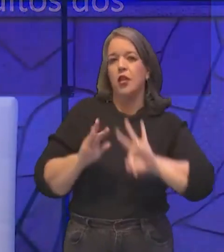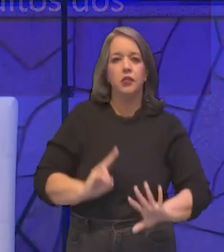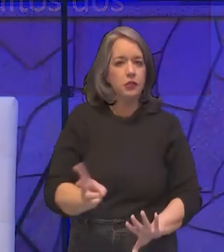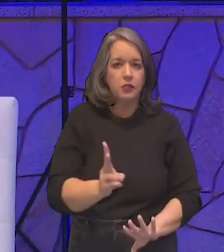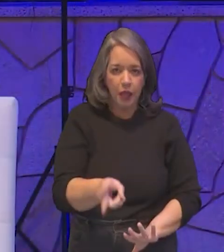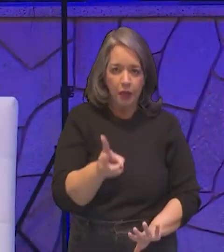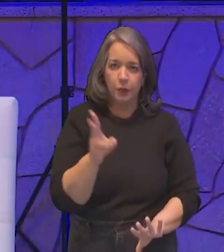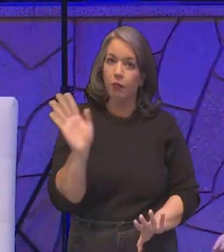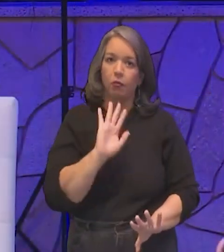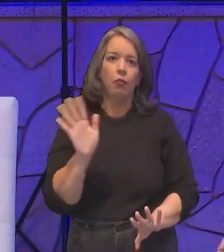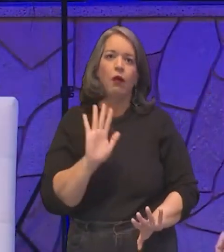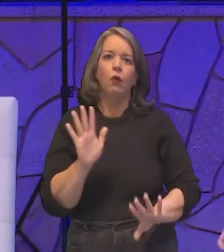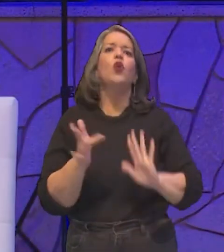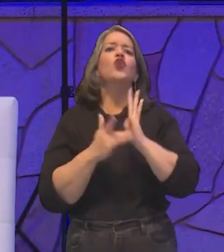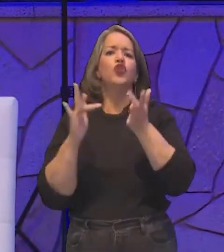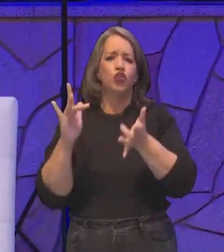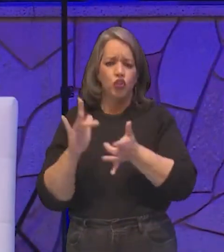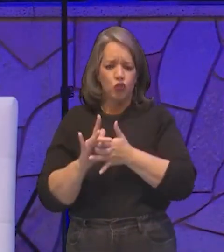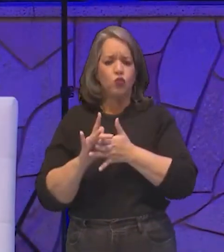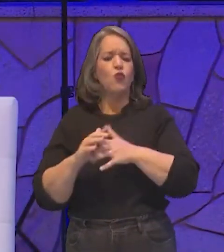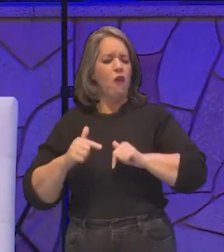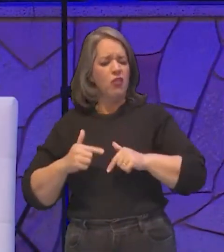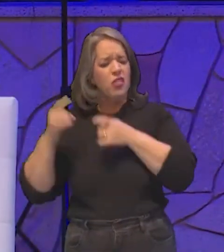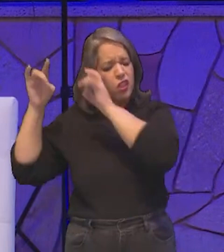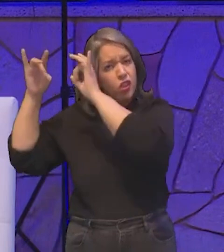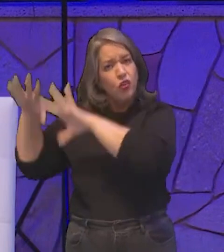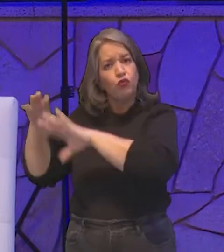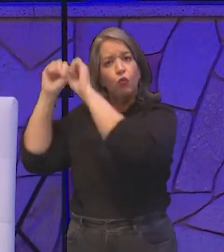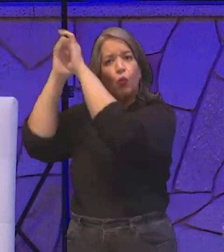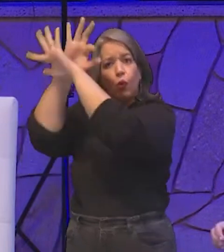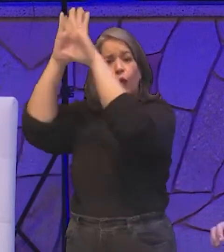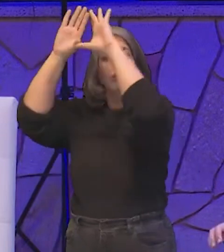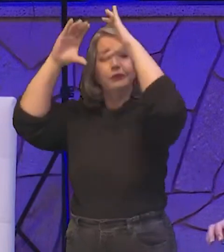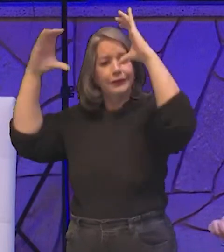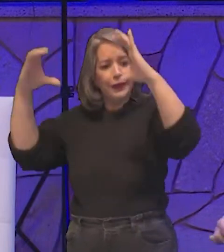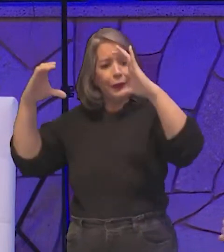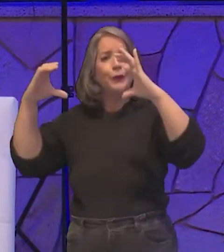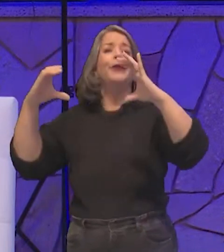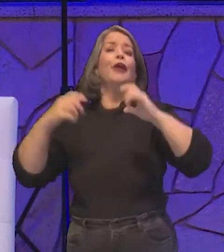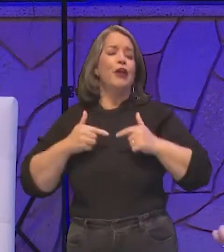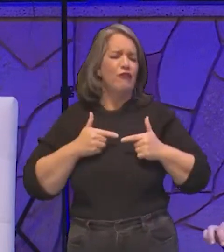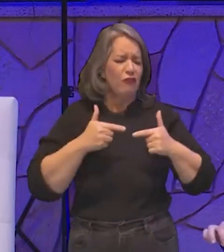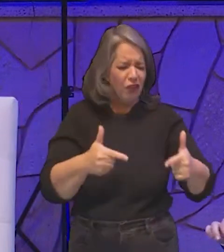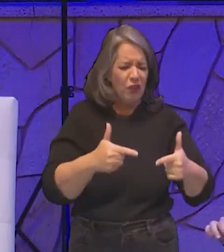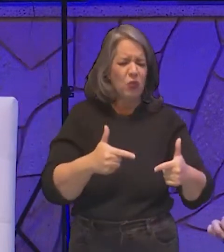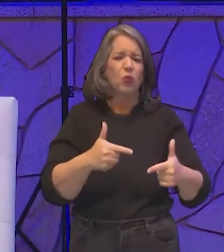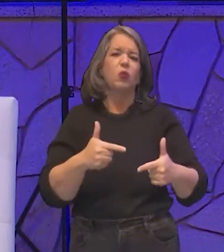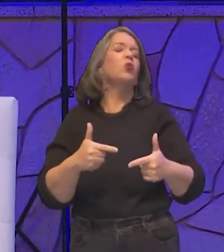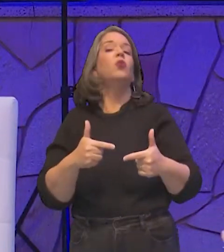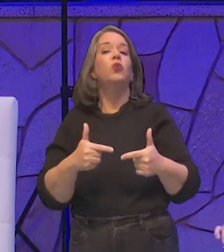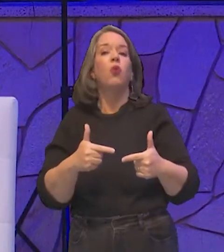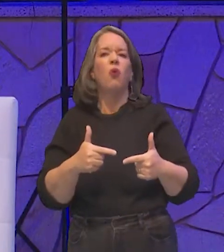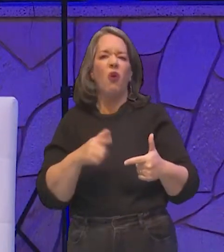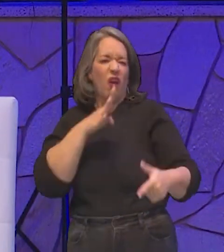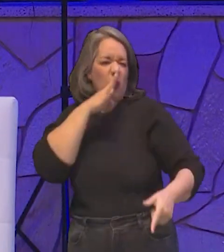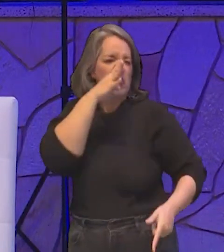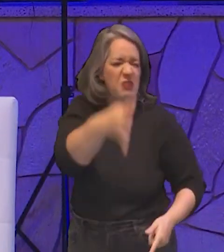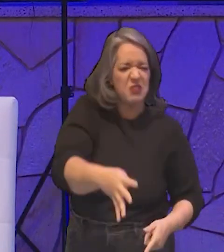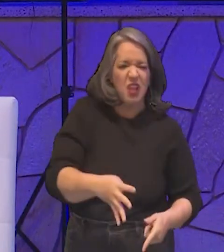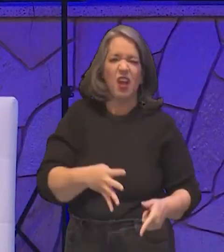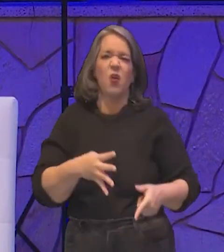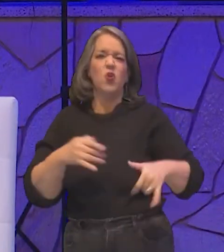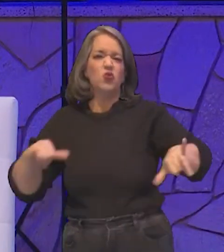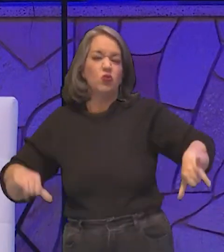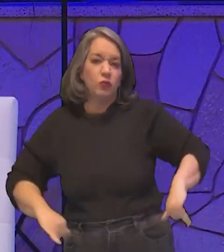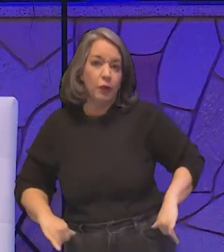Nós também não devemos nos afastar e privar o amor que podemos entregar para outras pessoas, porque de alguma forma aquela